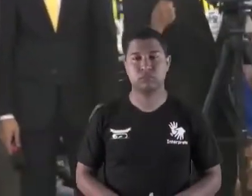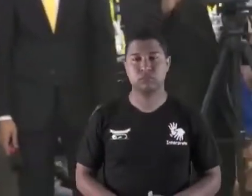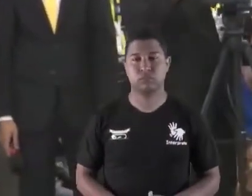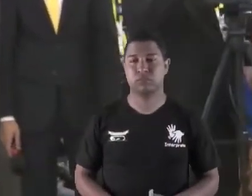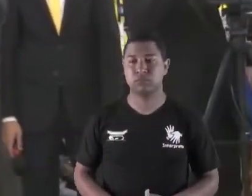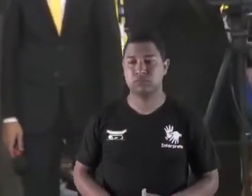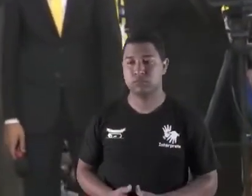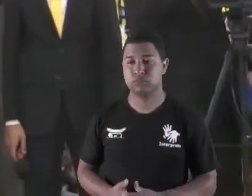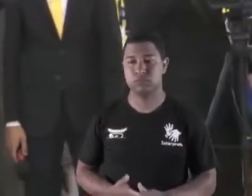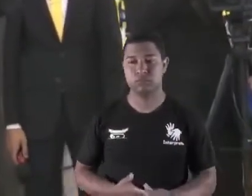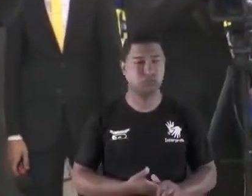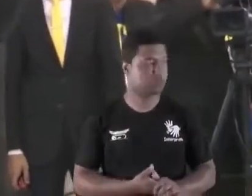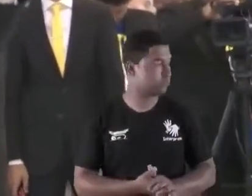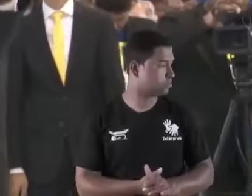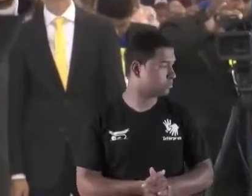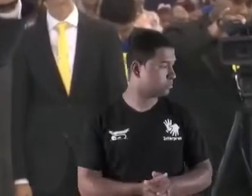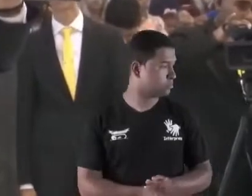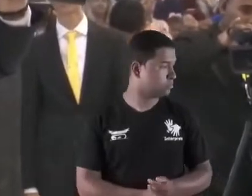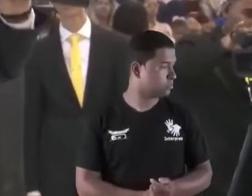essas duas asas abertas